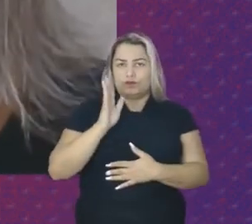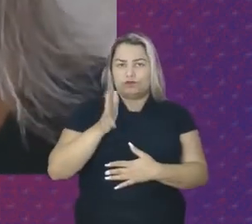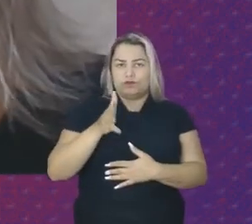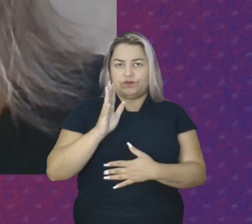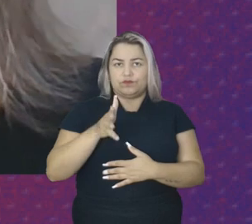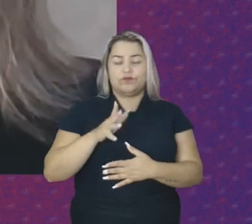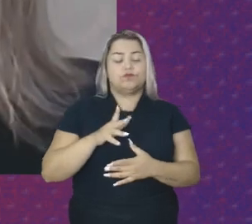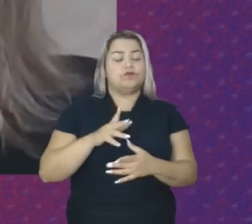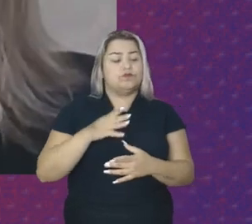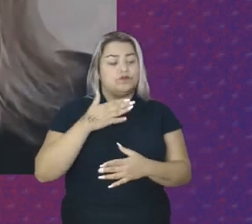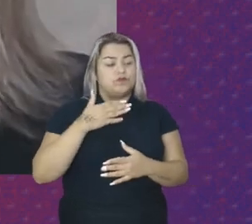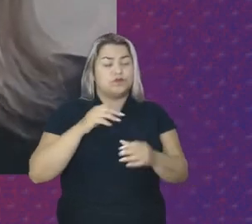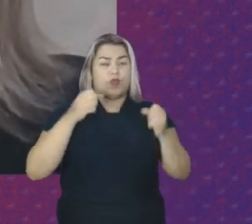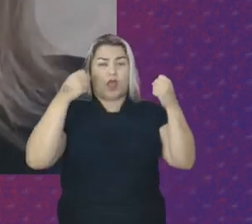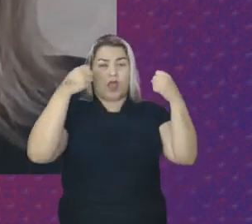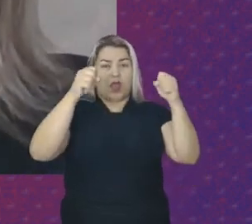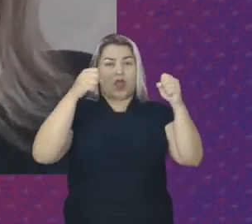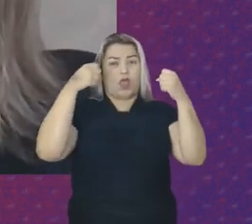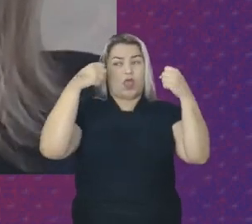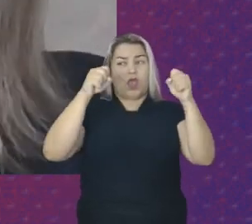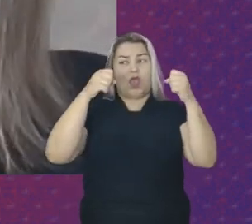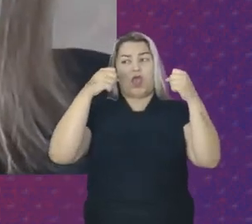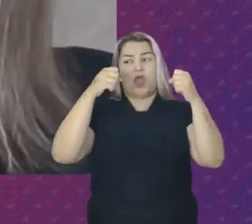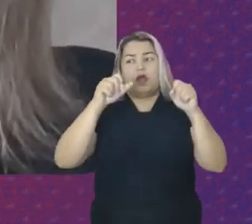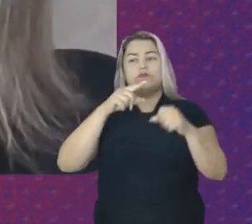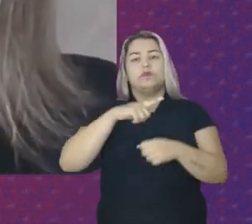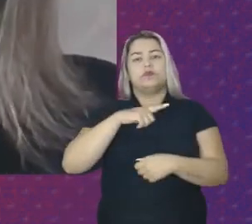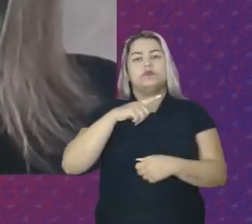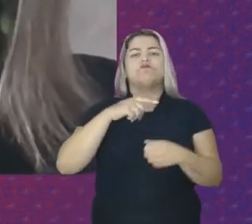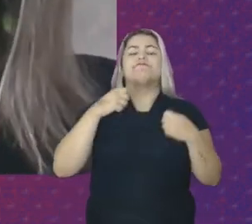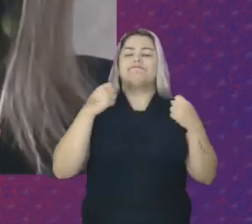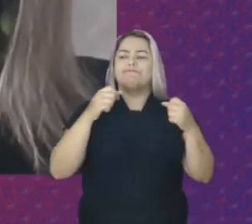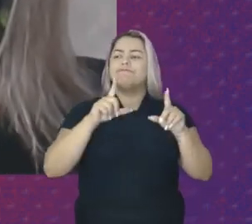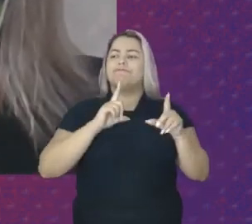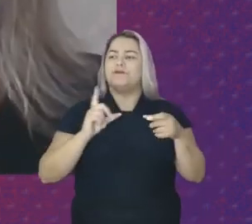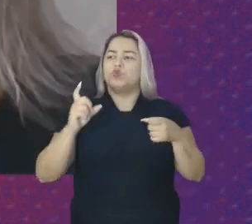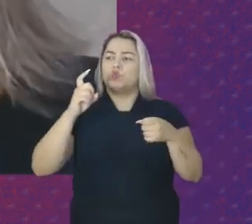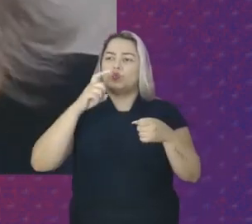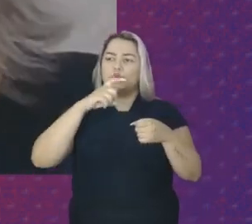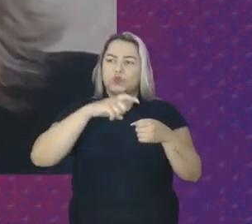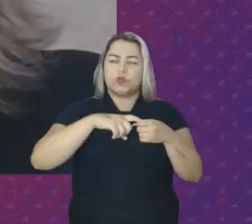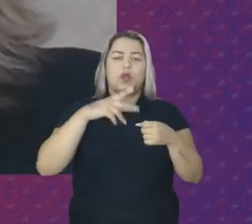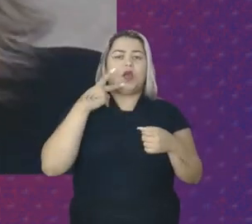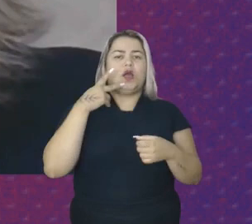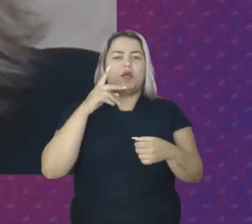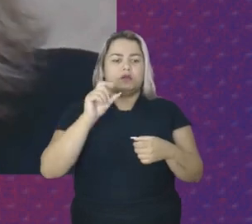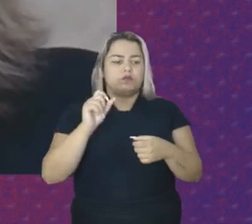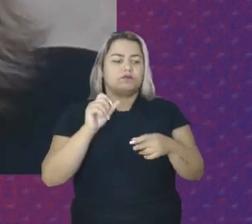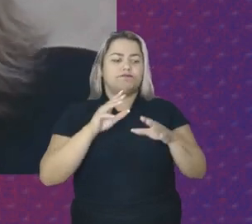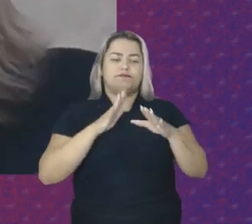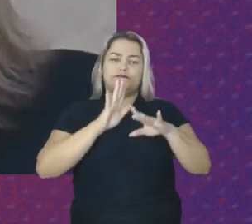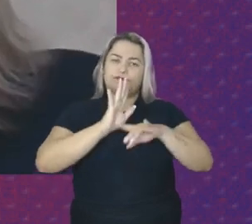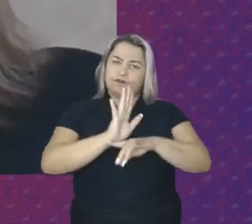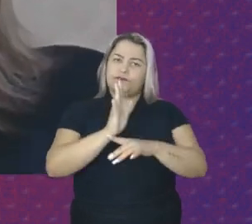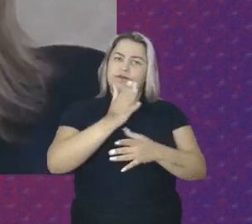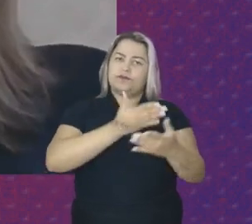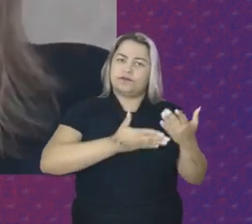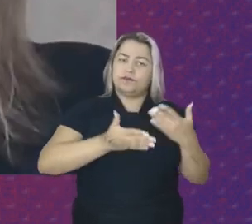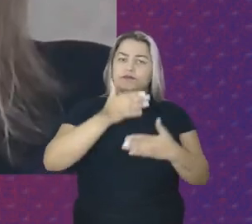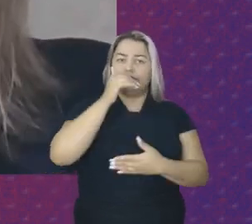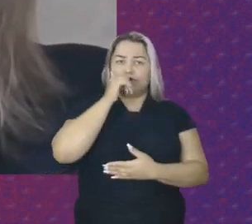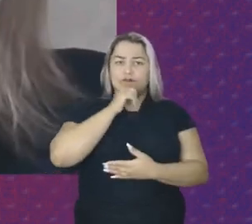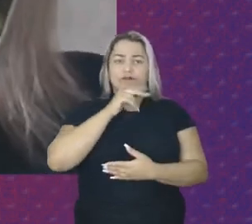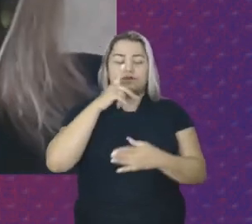reivindicavam então que houvessem equipamentos públicos voltados para o atendimento das mulheres em situação